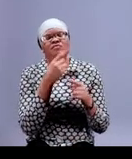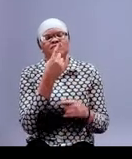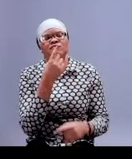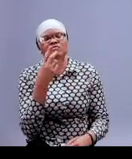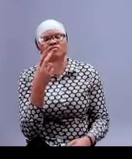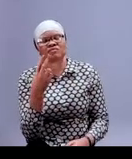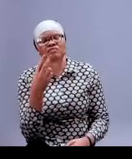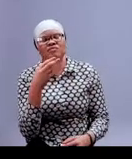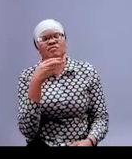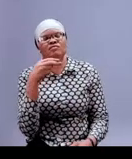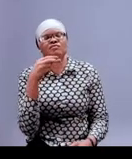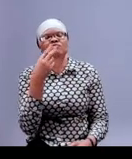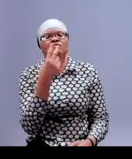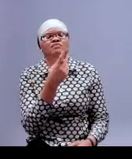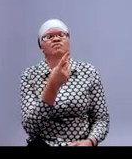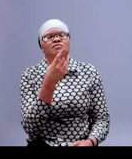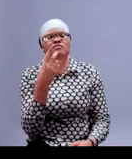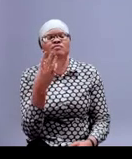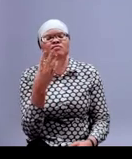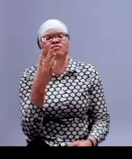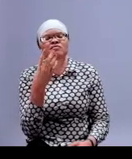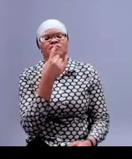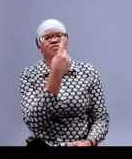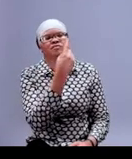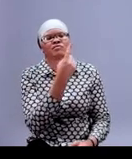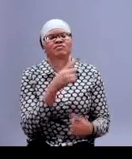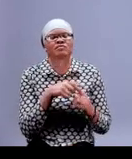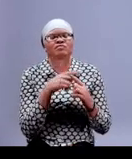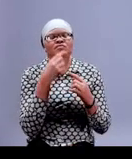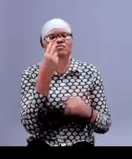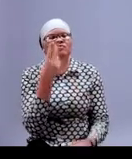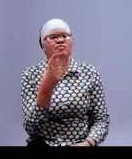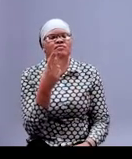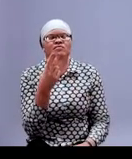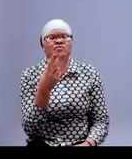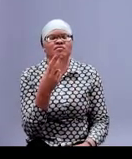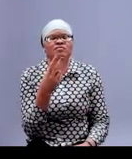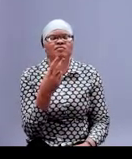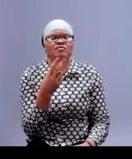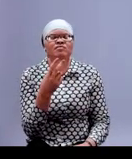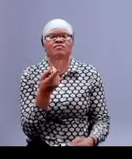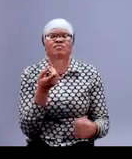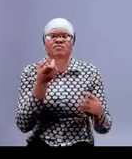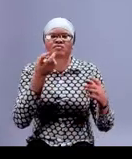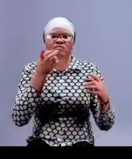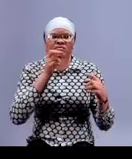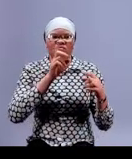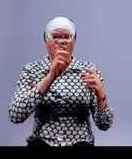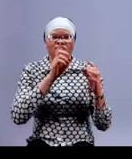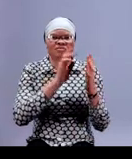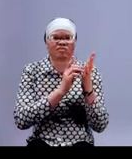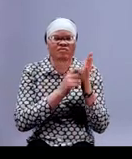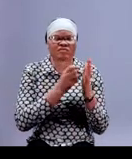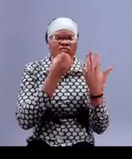2 14 Então vamos ter 1434 mais o 2 que restou ali e